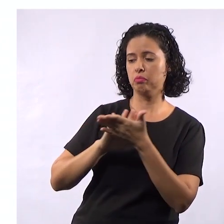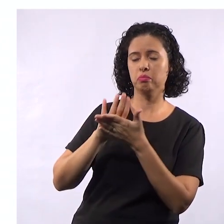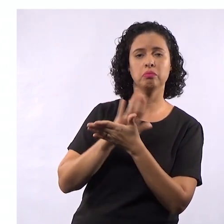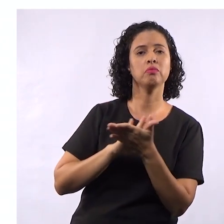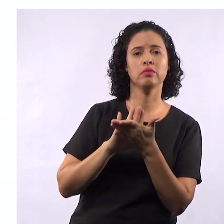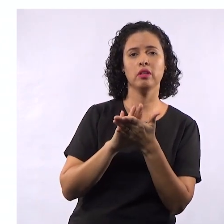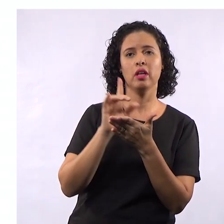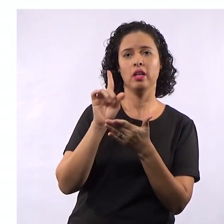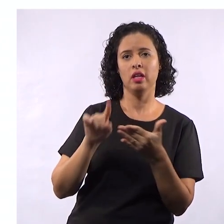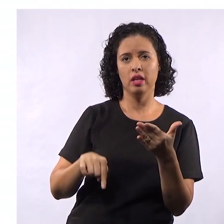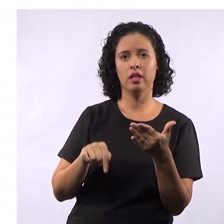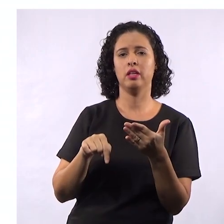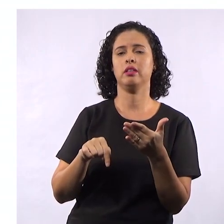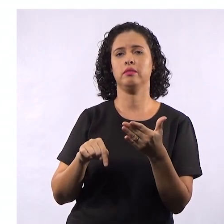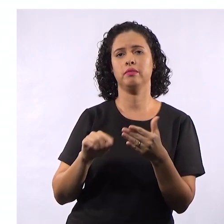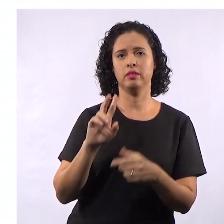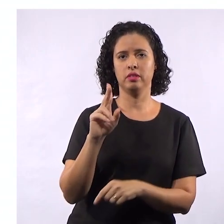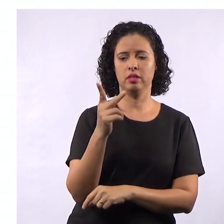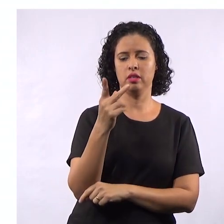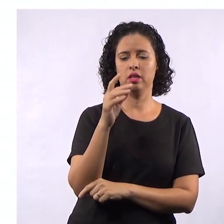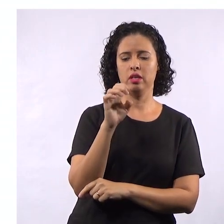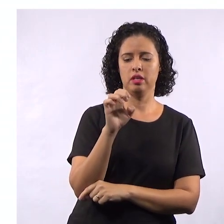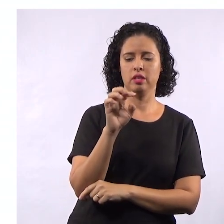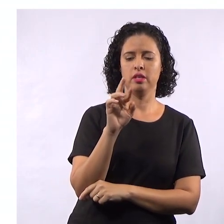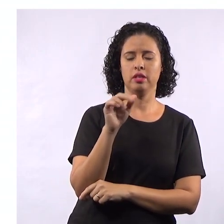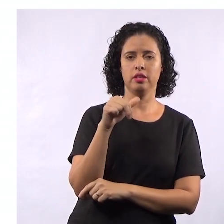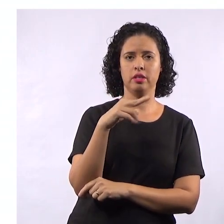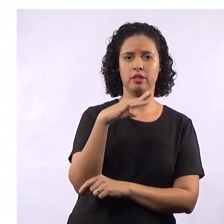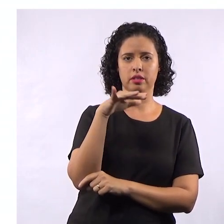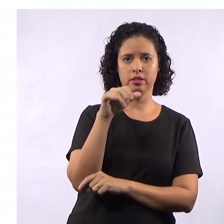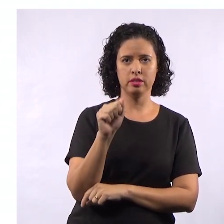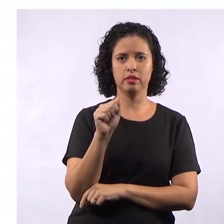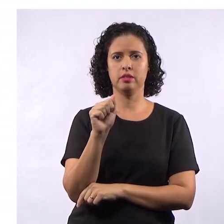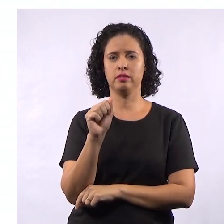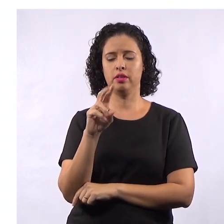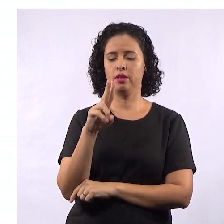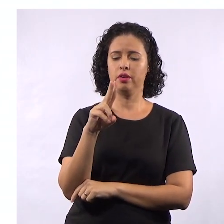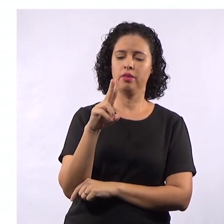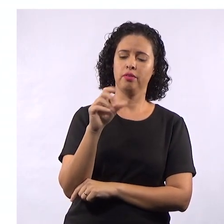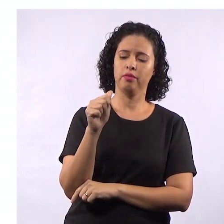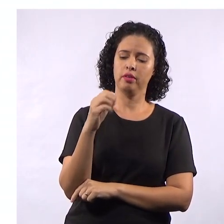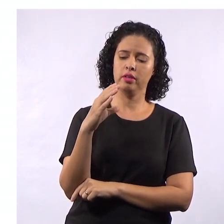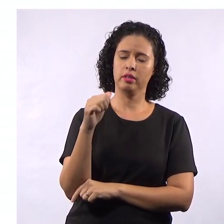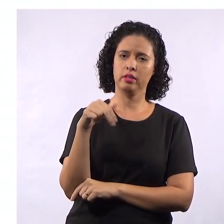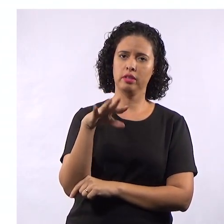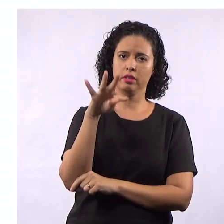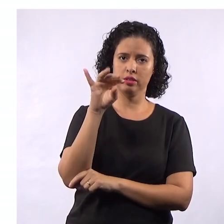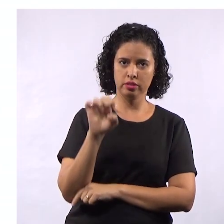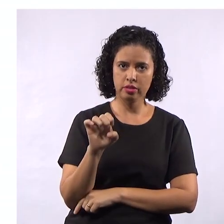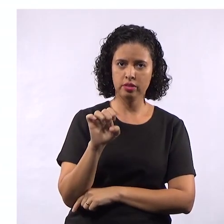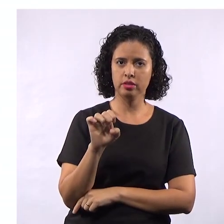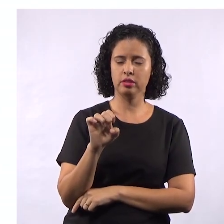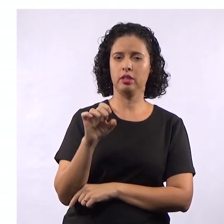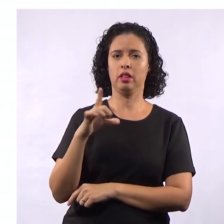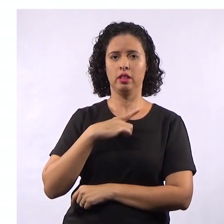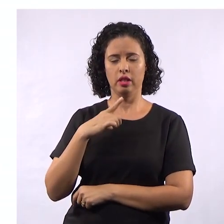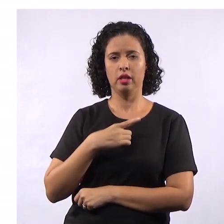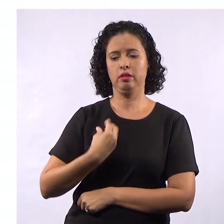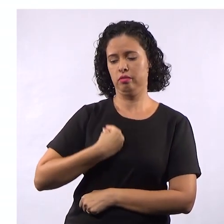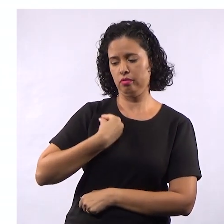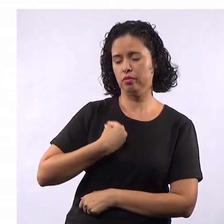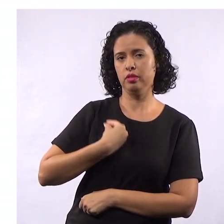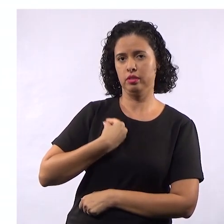do seu carro, amassou seu carro, o representante do condomínio, que é o síndico, por exemplo, não quer pagar,